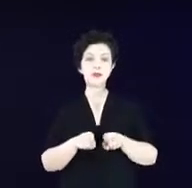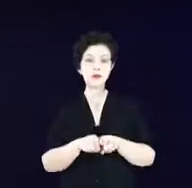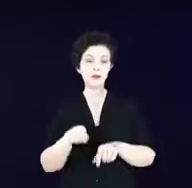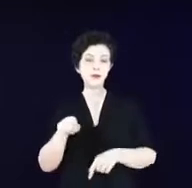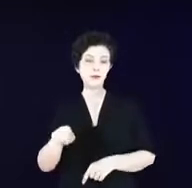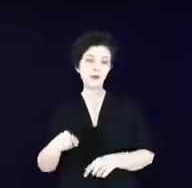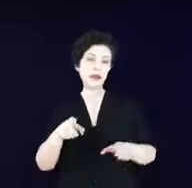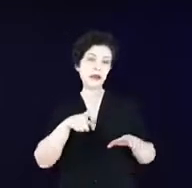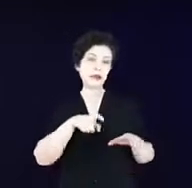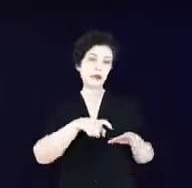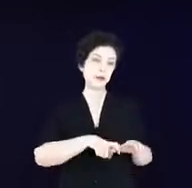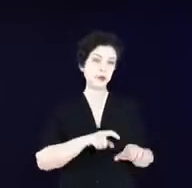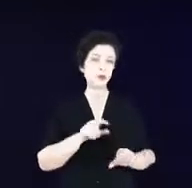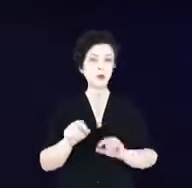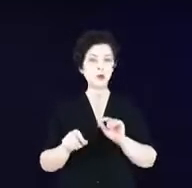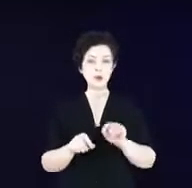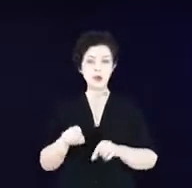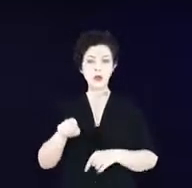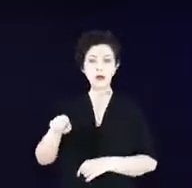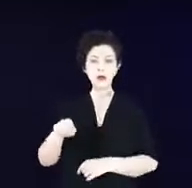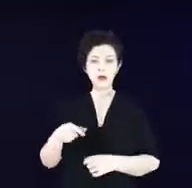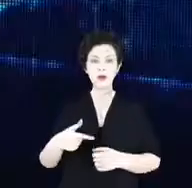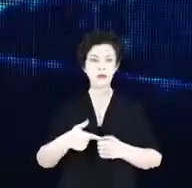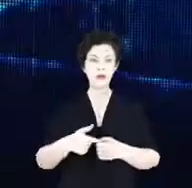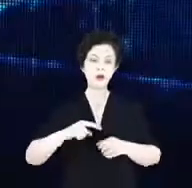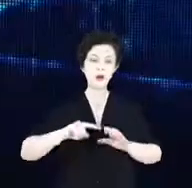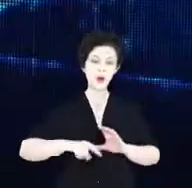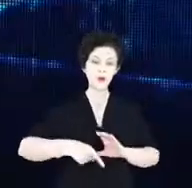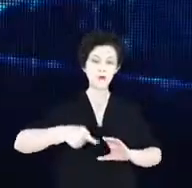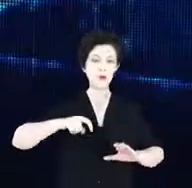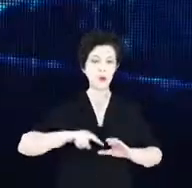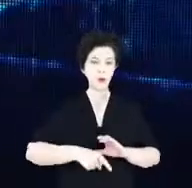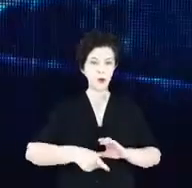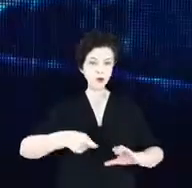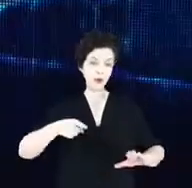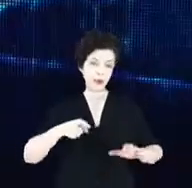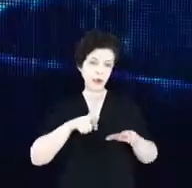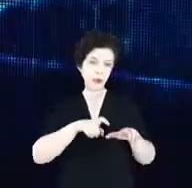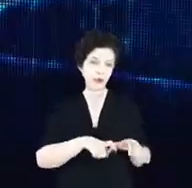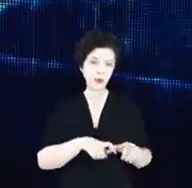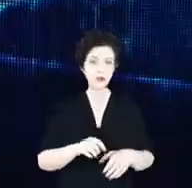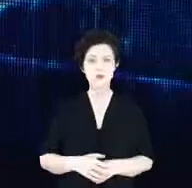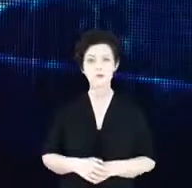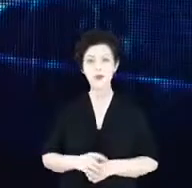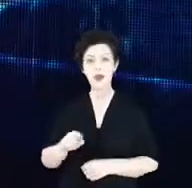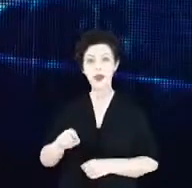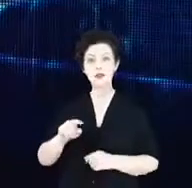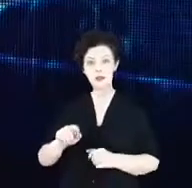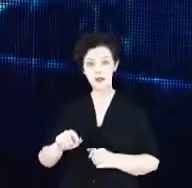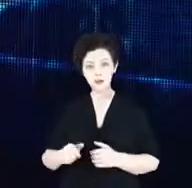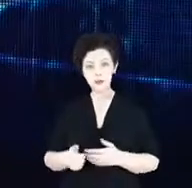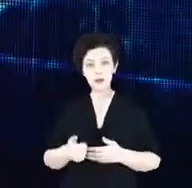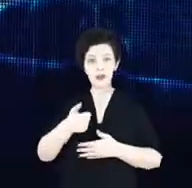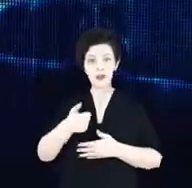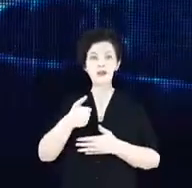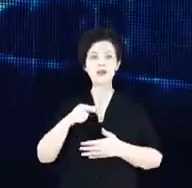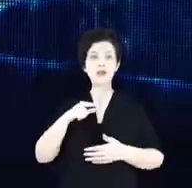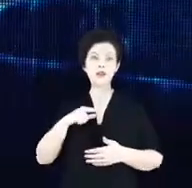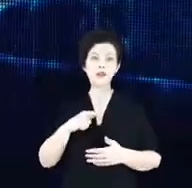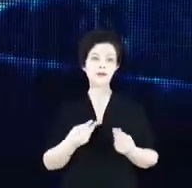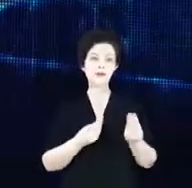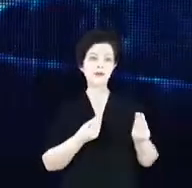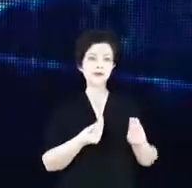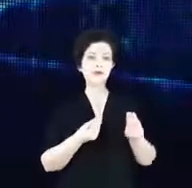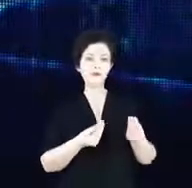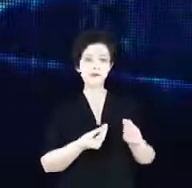dependente dos combustíveis fósseis, né? Mas essas vantagens que a gente tem, elas obviamente não são suficientes,